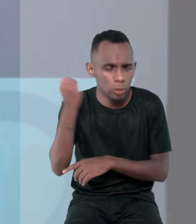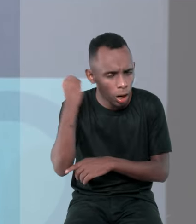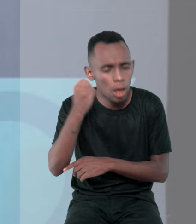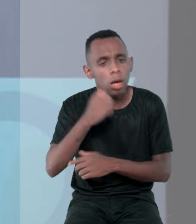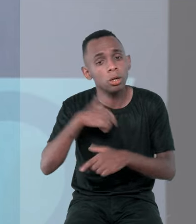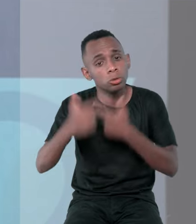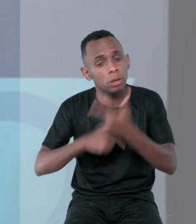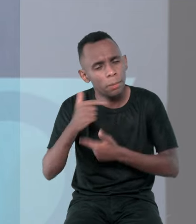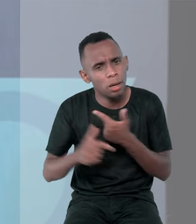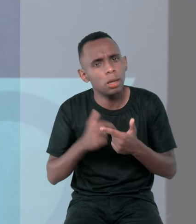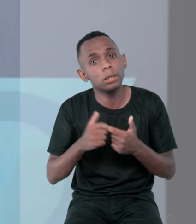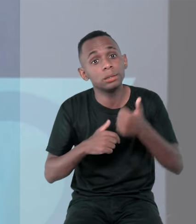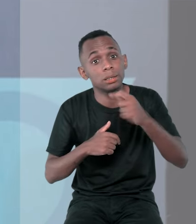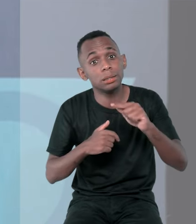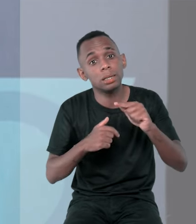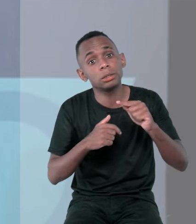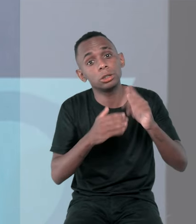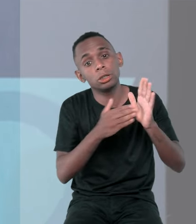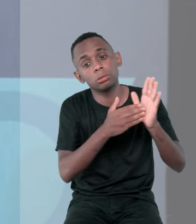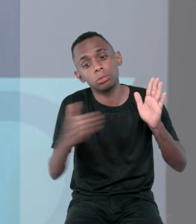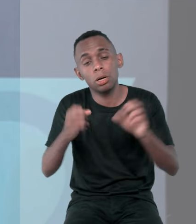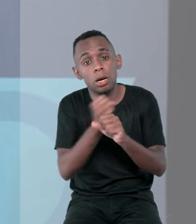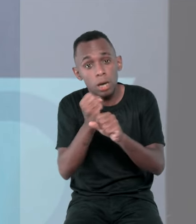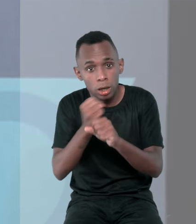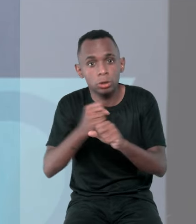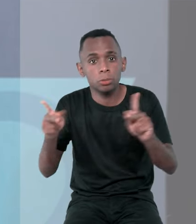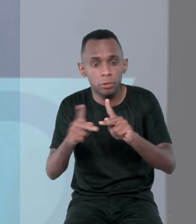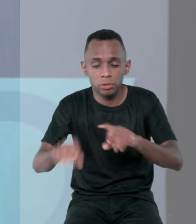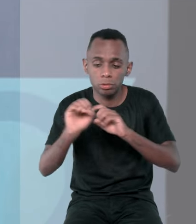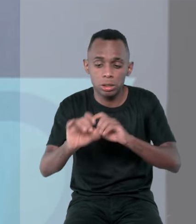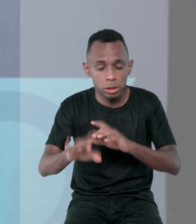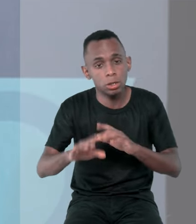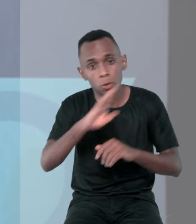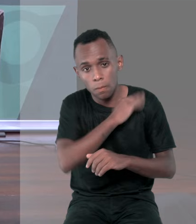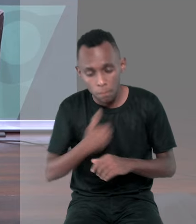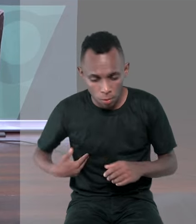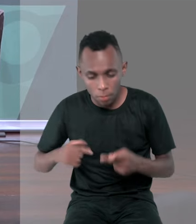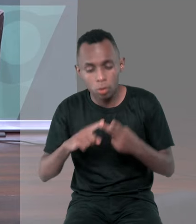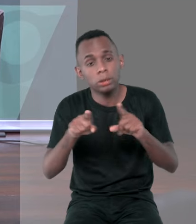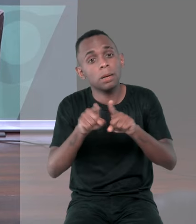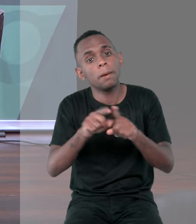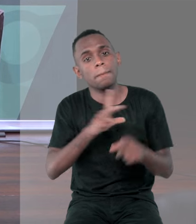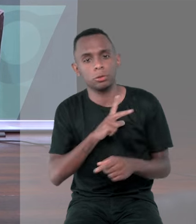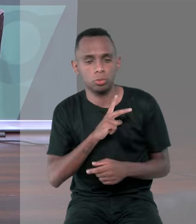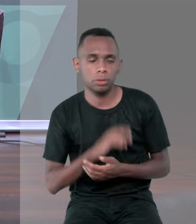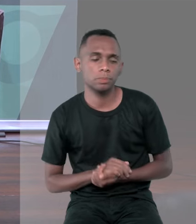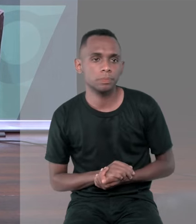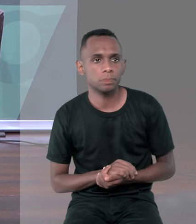trabalhei os meus 17 anos como professor de escola pública e particular. Jefferson, eu só